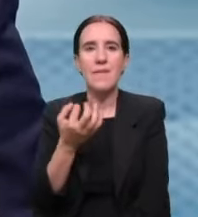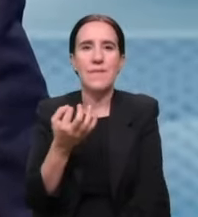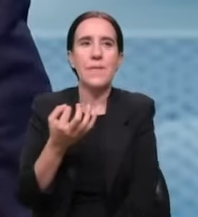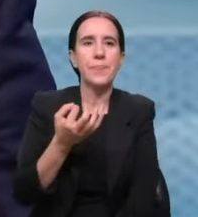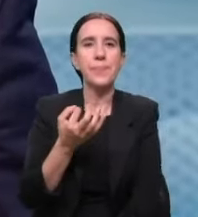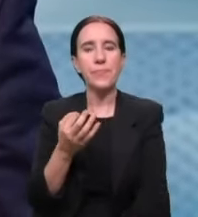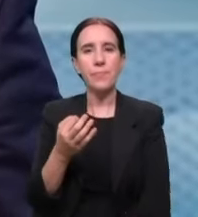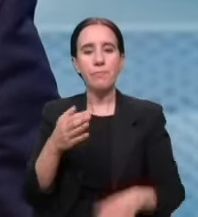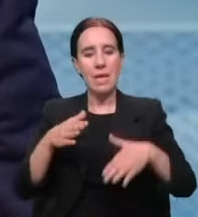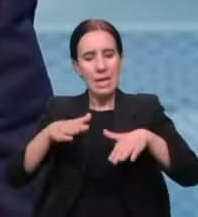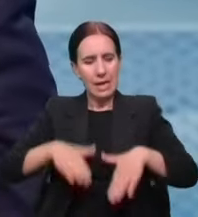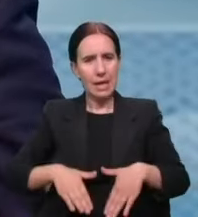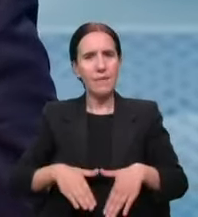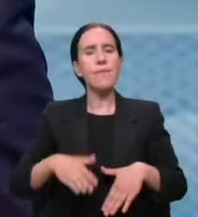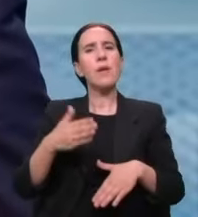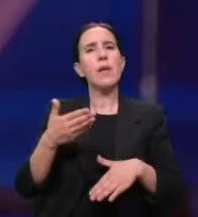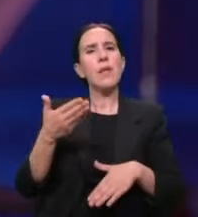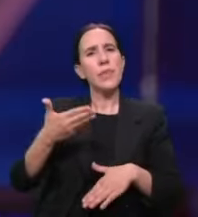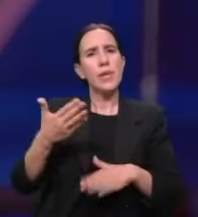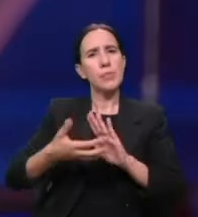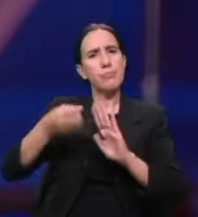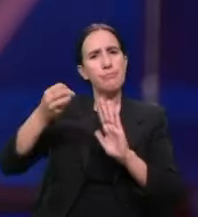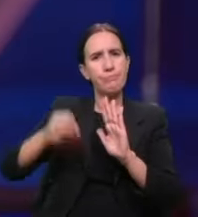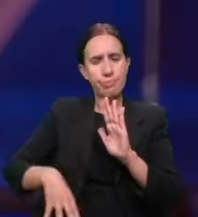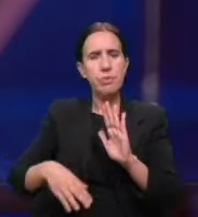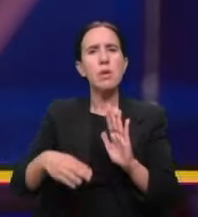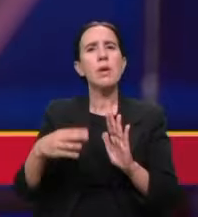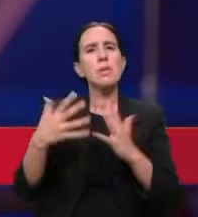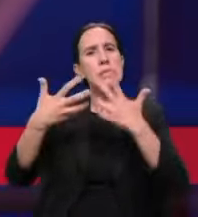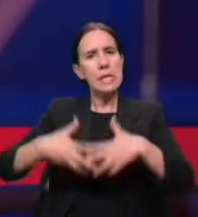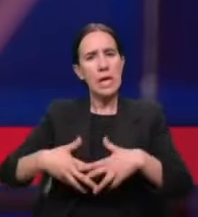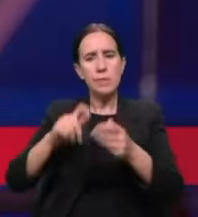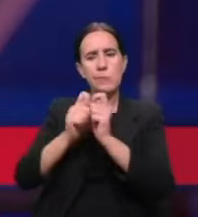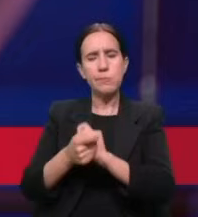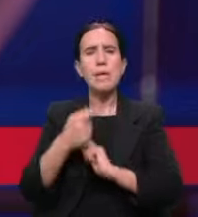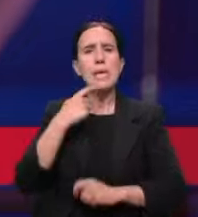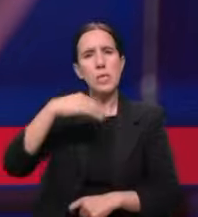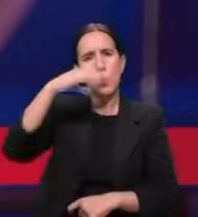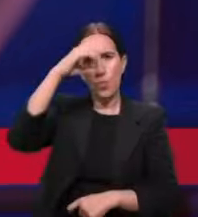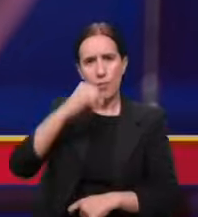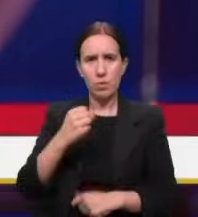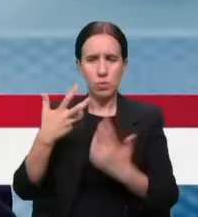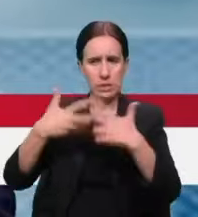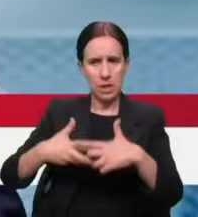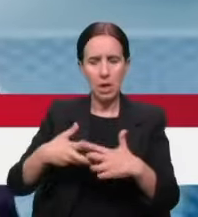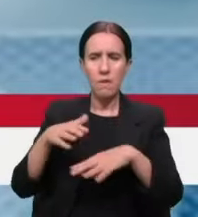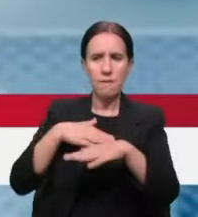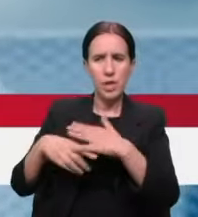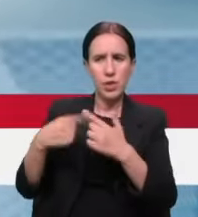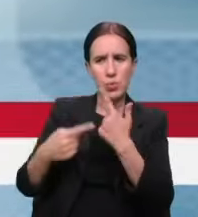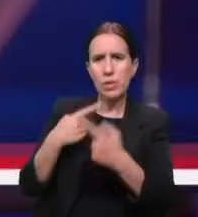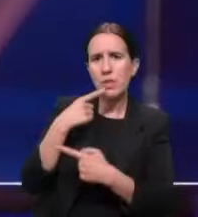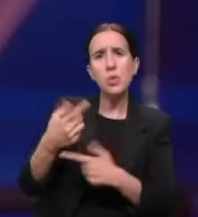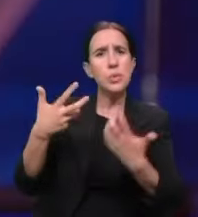greve e reformular a atividade sindical. Isto significa que o Governo passava a dizer aos sindicatos o que é que podiam fazer, ou simplesmente acabavam os